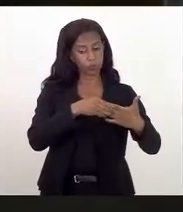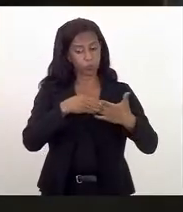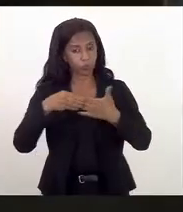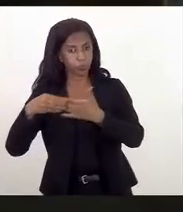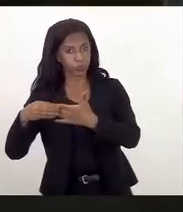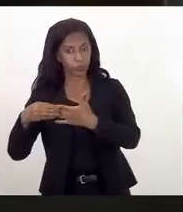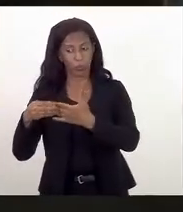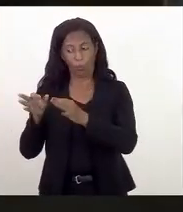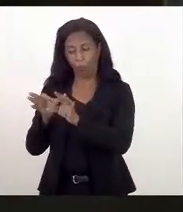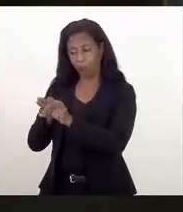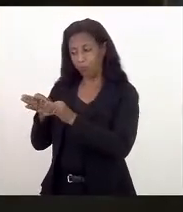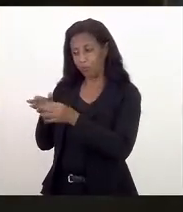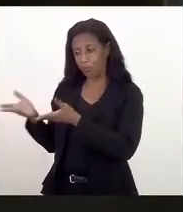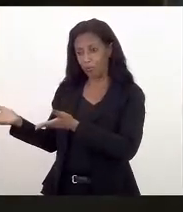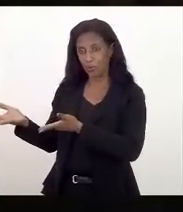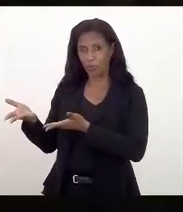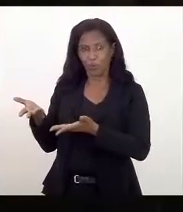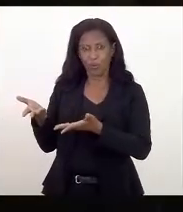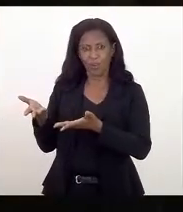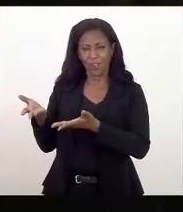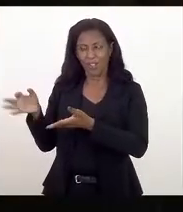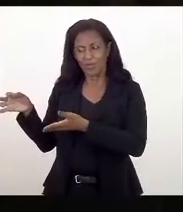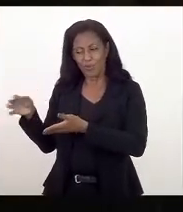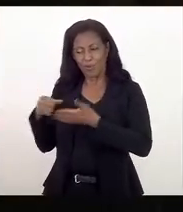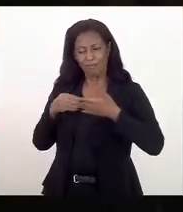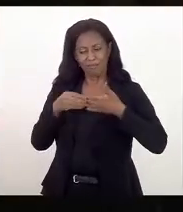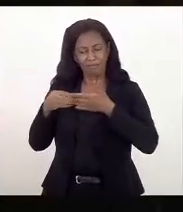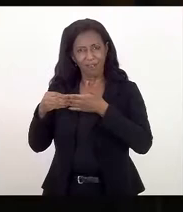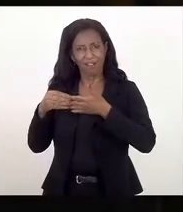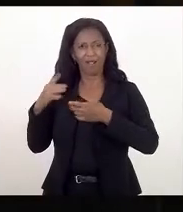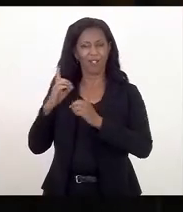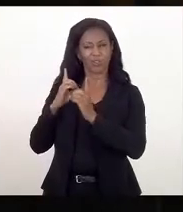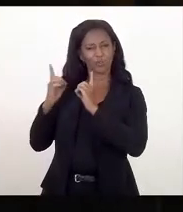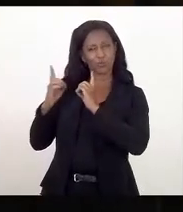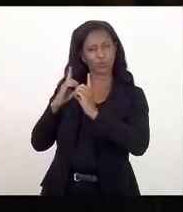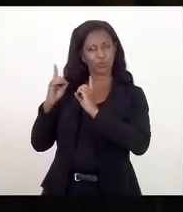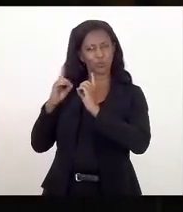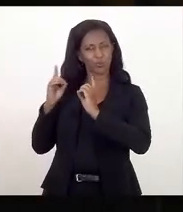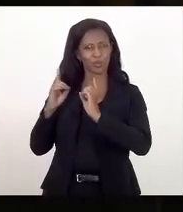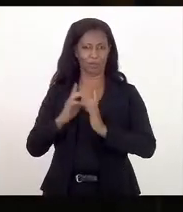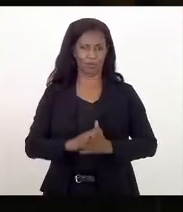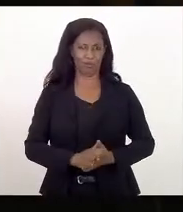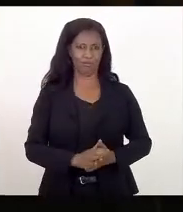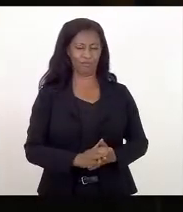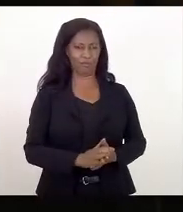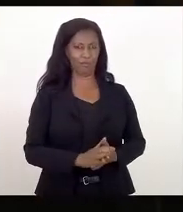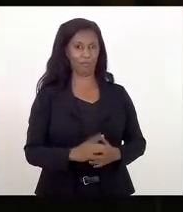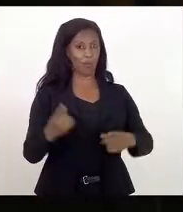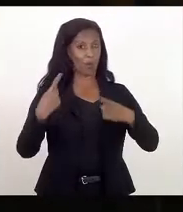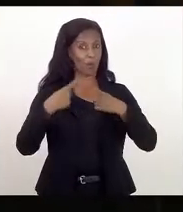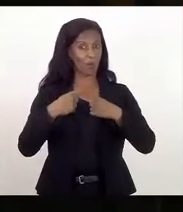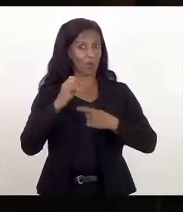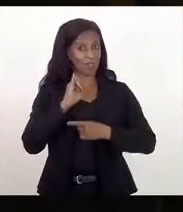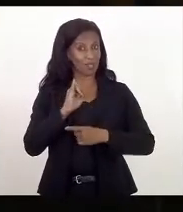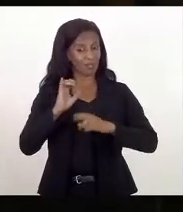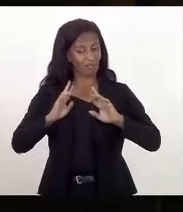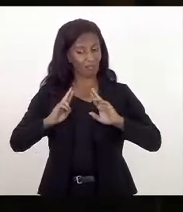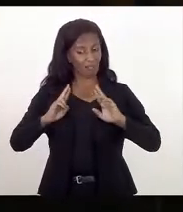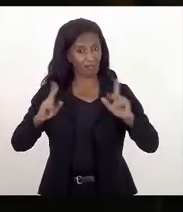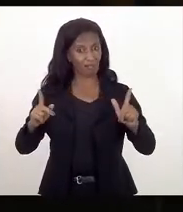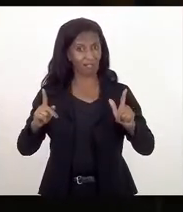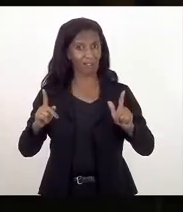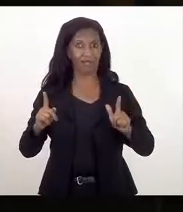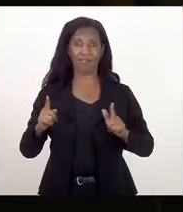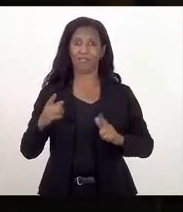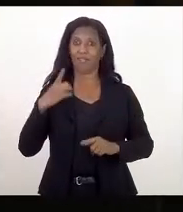Exª. pela maneira que conduziu a discussão e o debate. Porque, se não fosse assim, deputado Valdé,